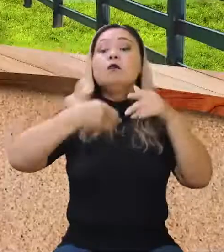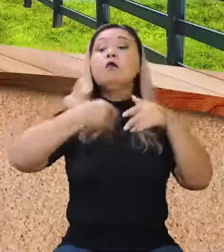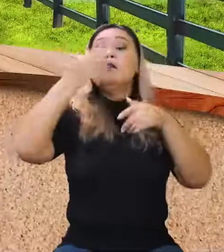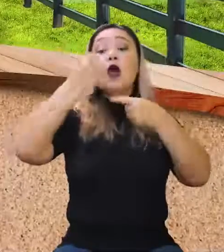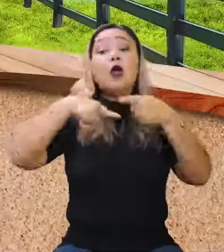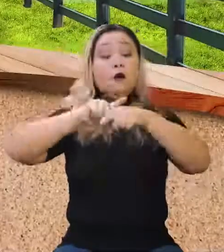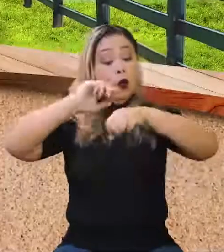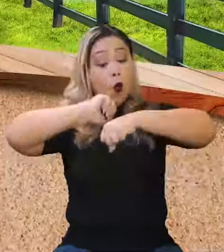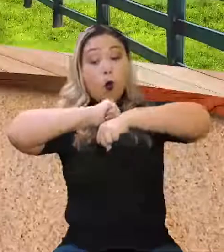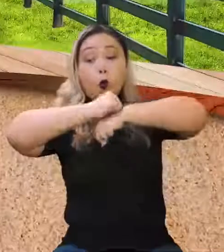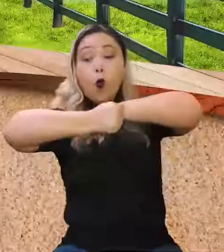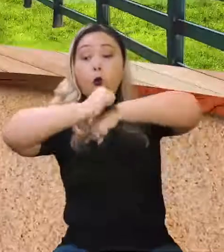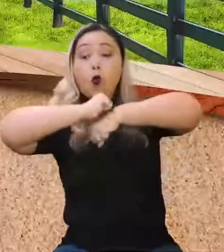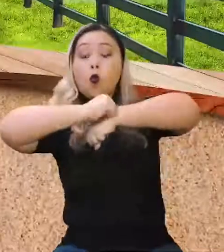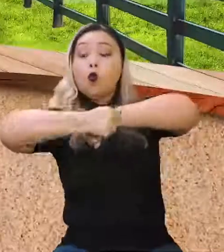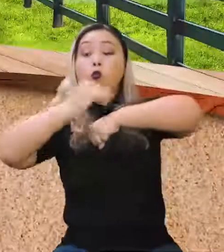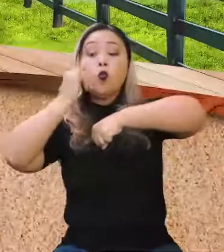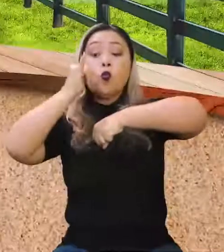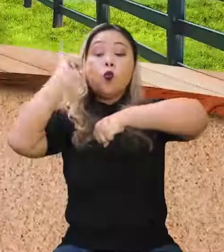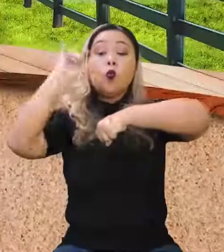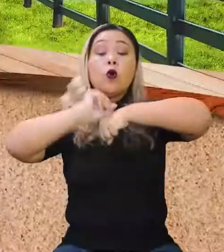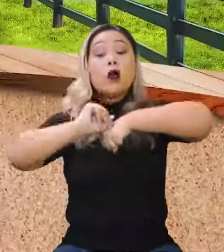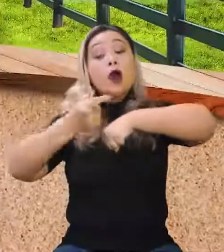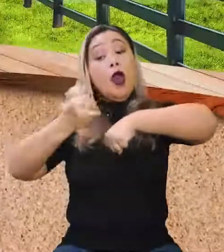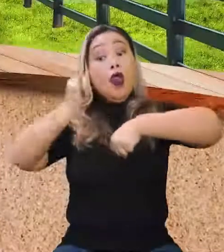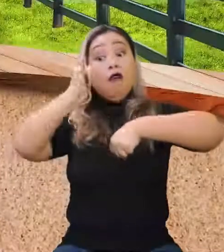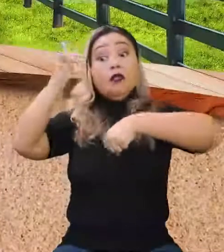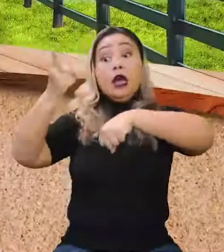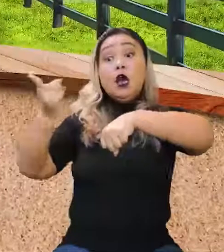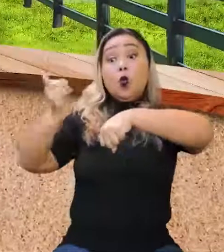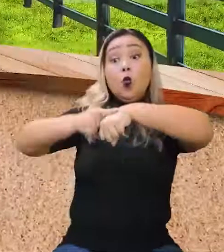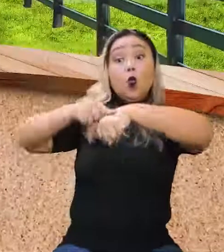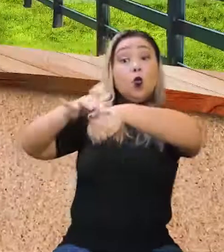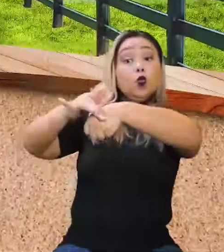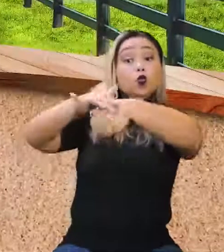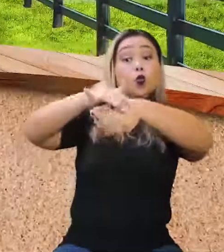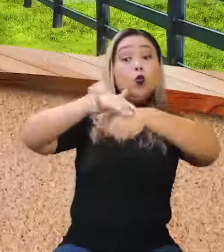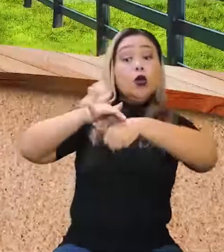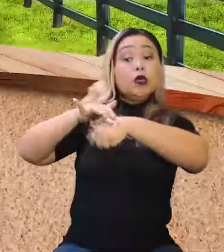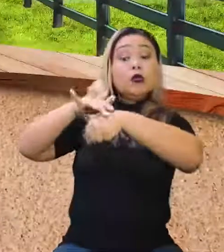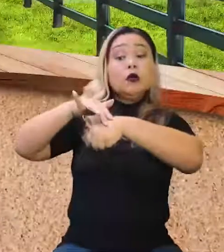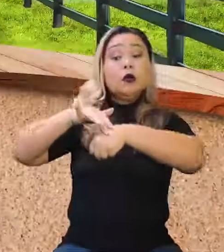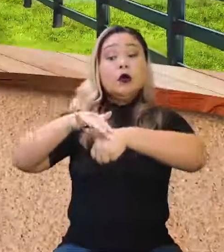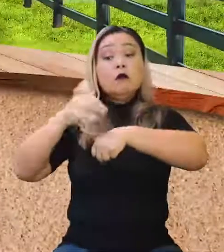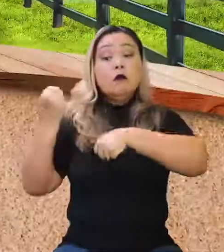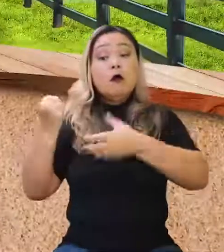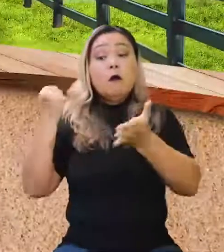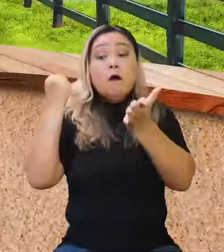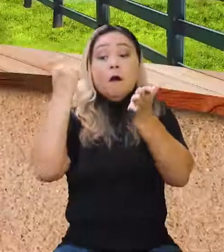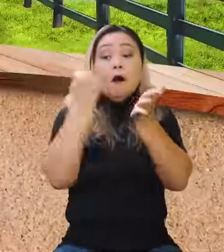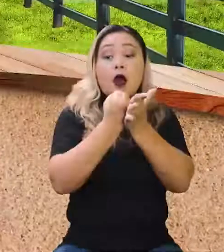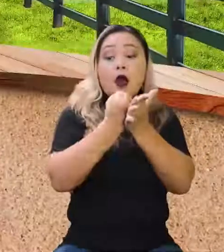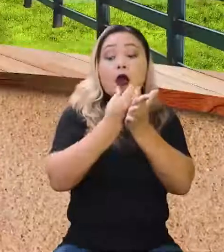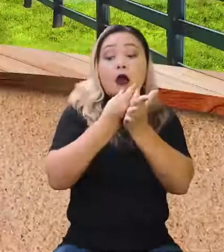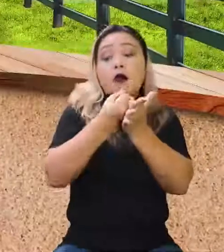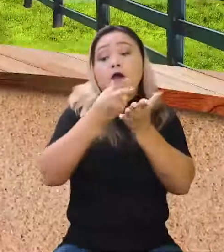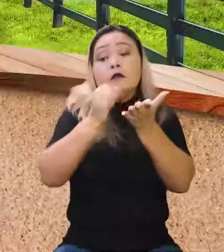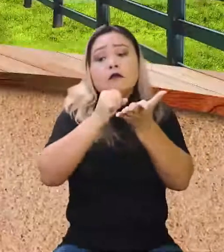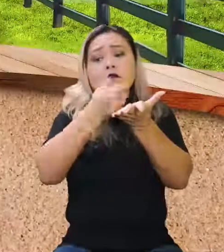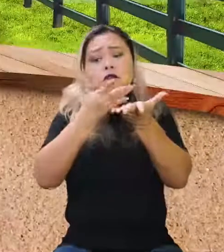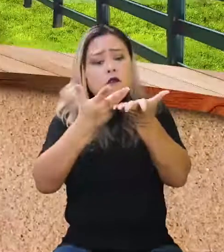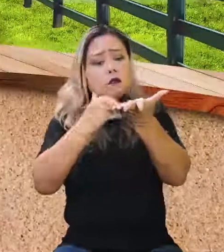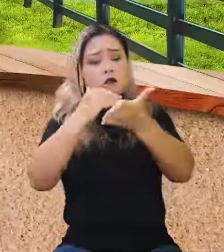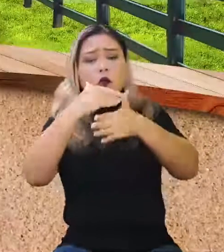couro, pois temos que evitar determinadas doenças que possam marcar e